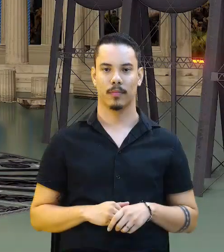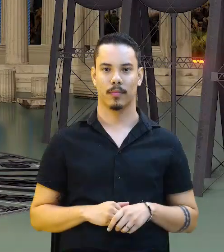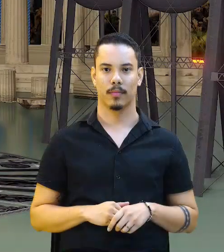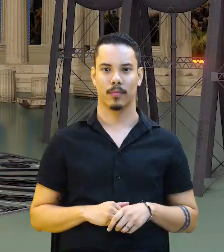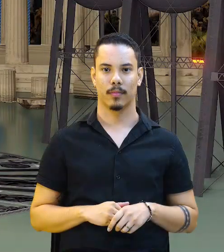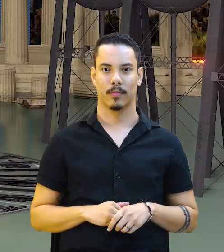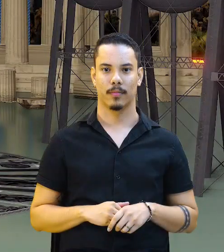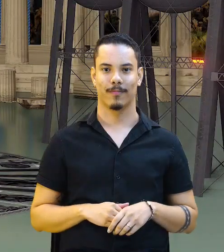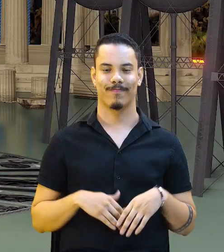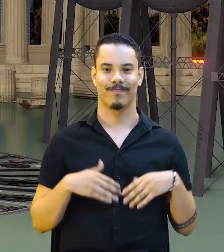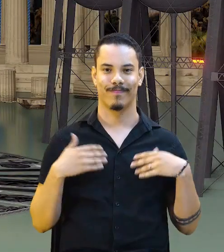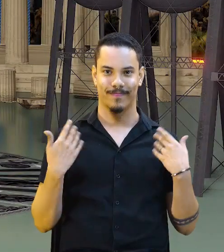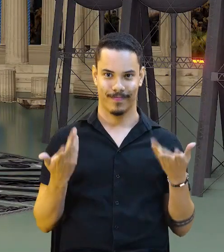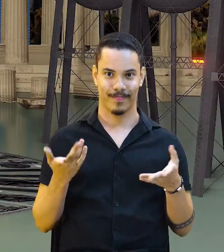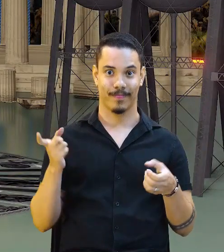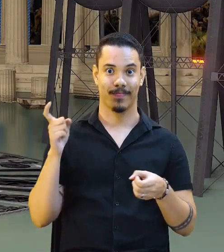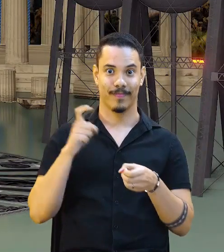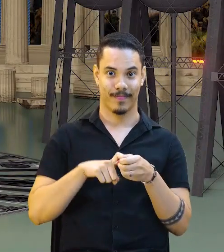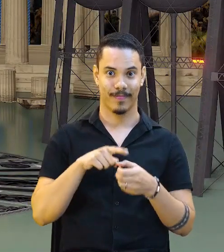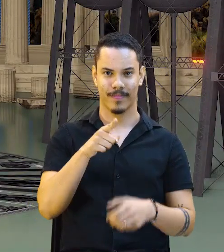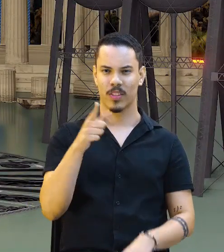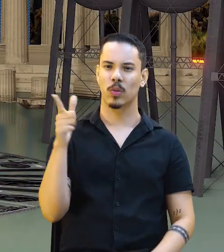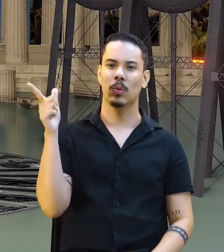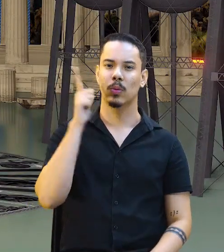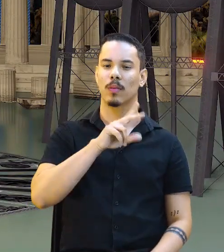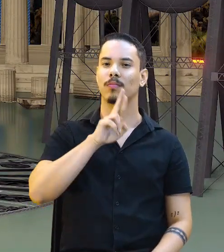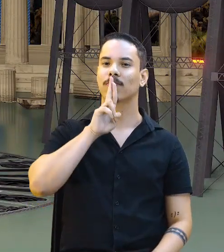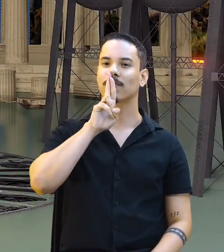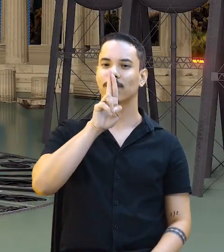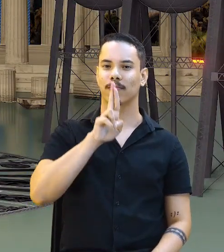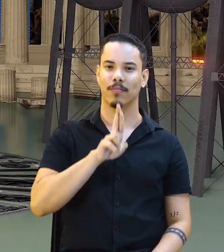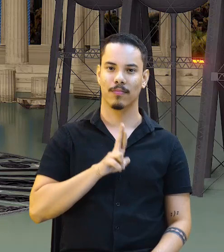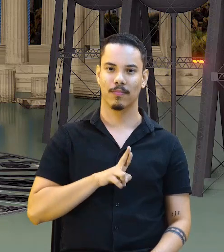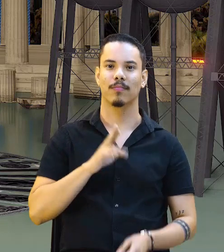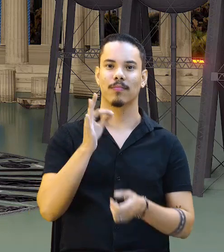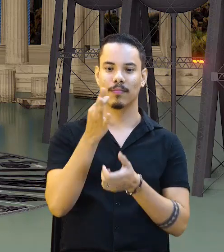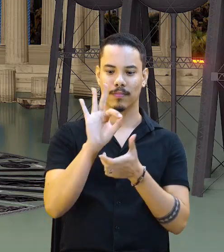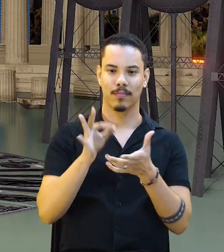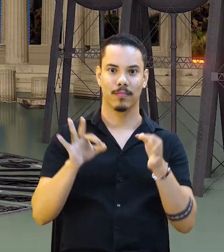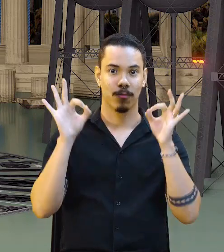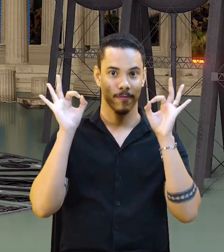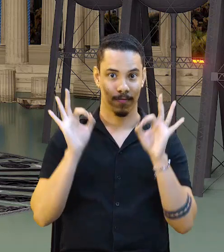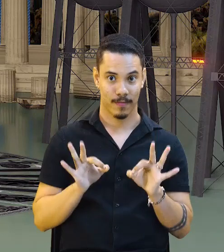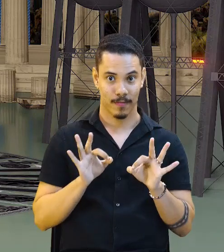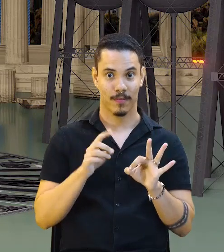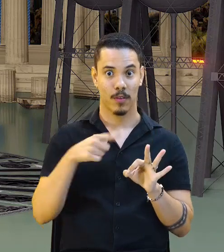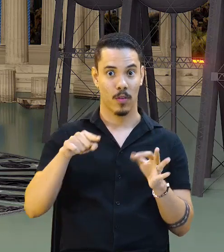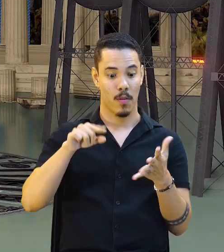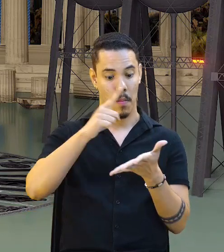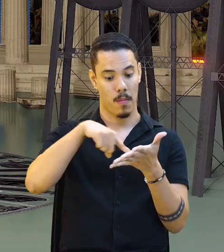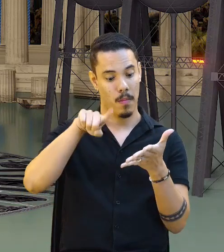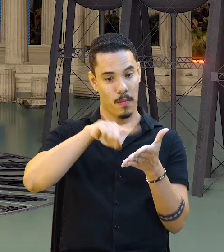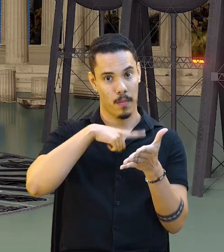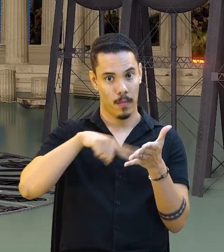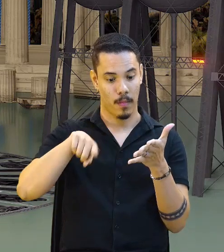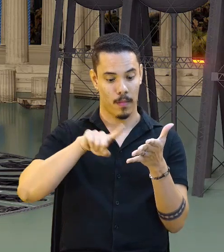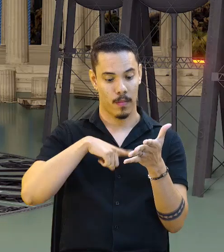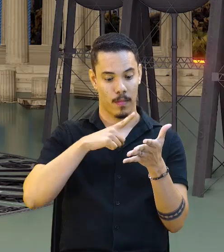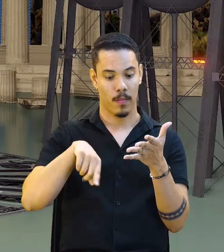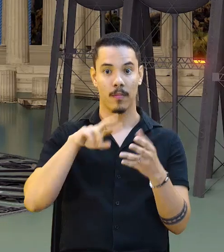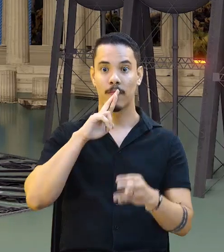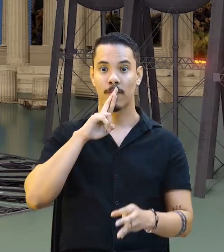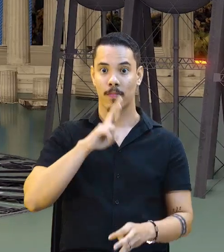E aí, conseguiram responder de forma correta? Será, Eli, que eles marcaram as respostas de